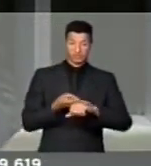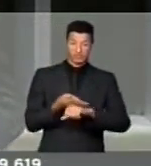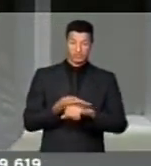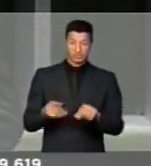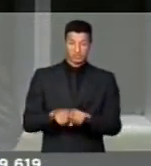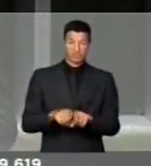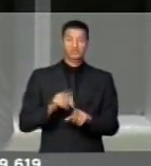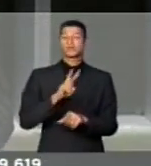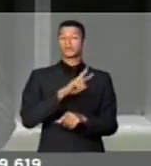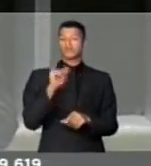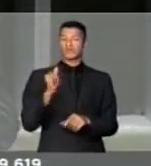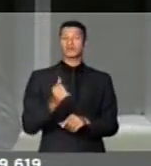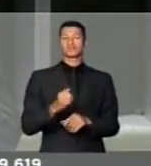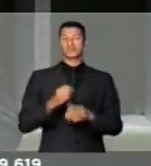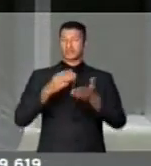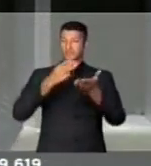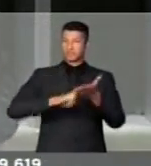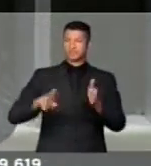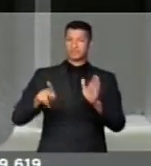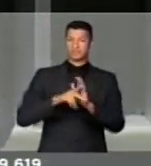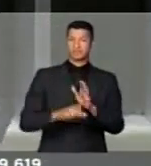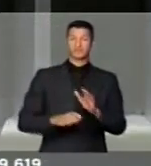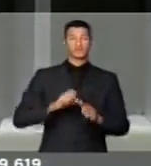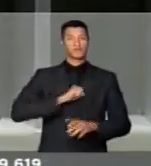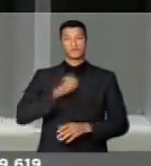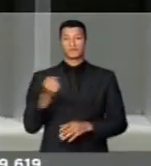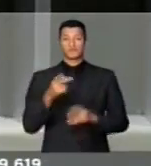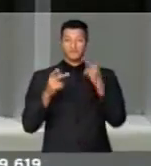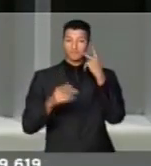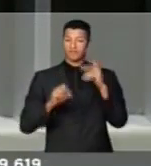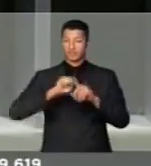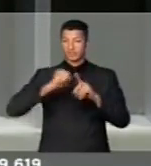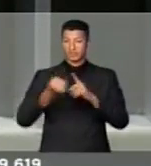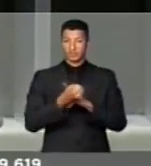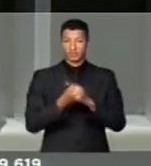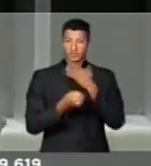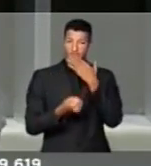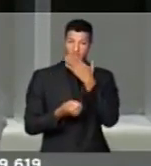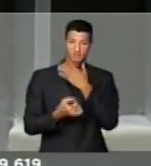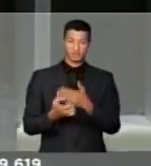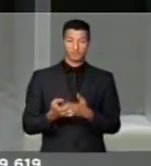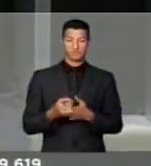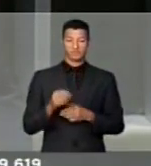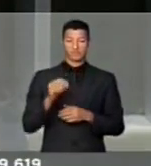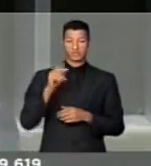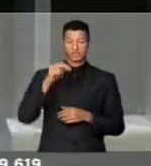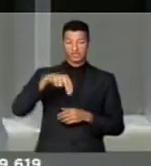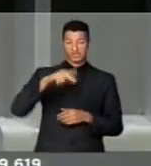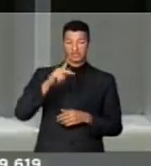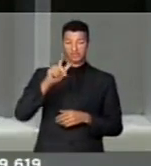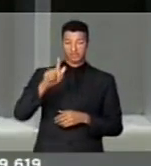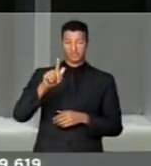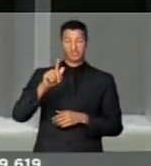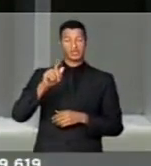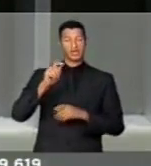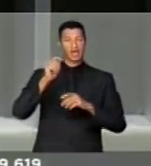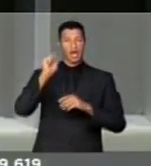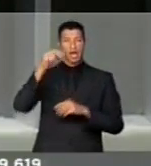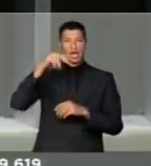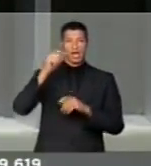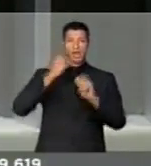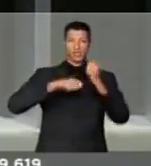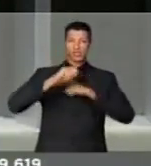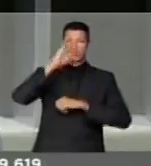privatização vai ser uma mensagem terrível para a sociedade. A ANPG, Associação